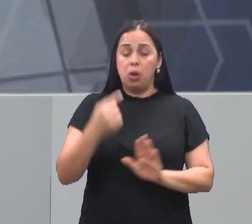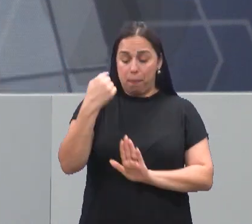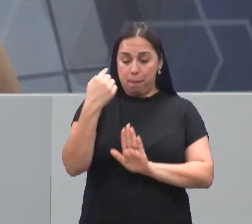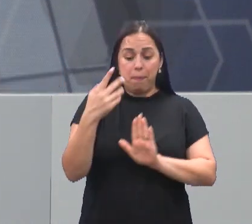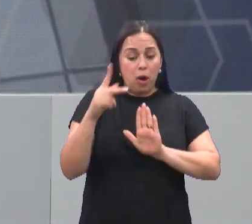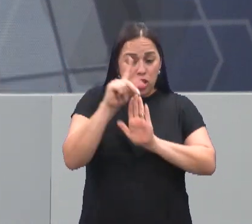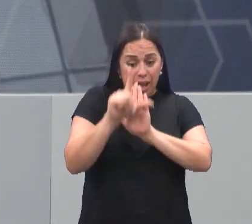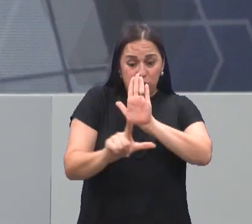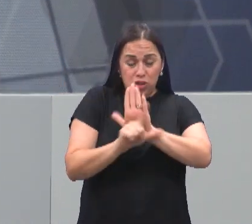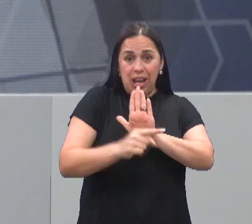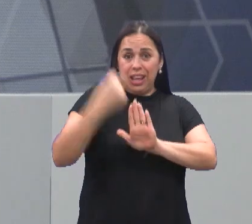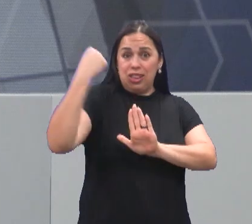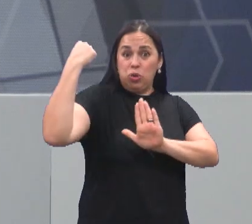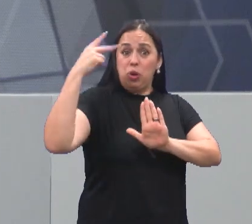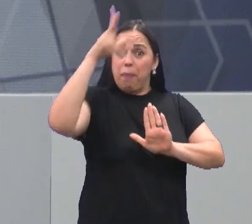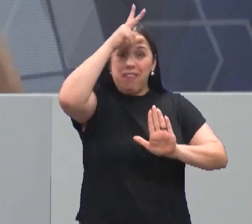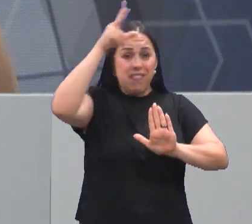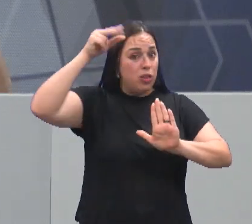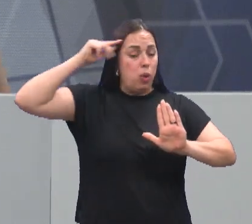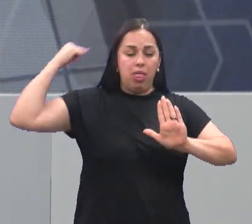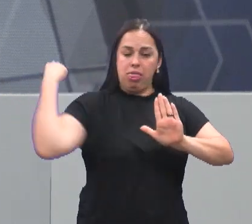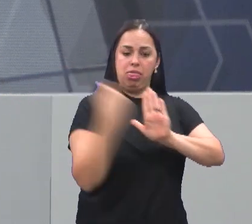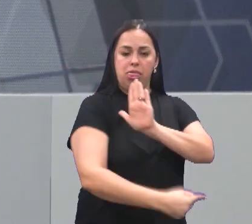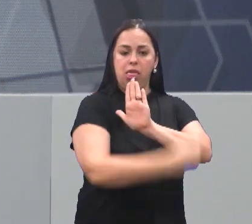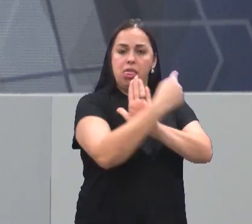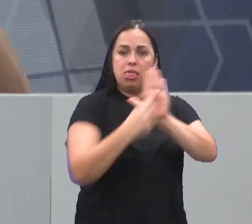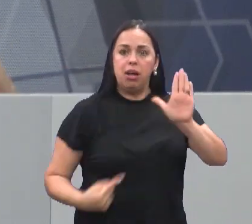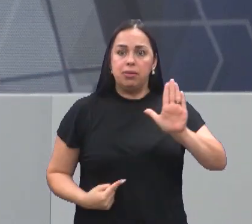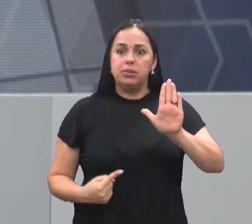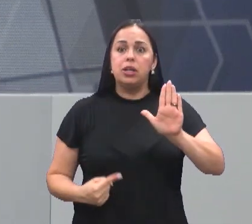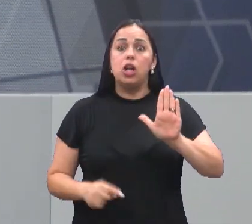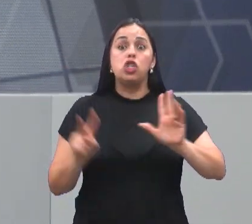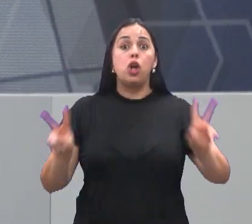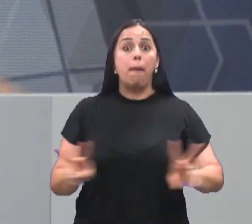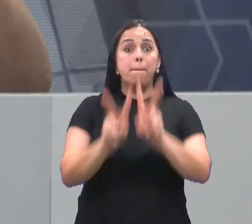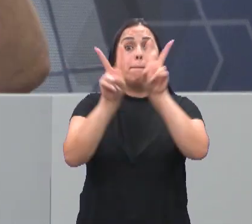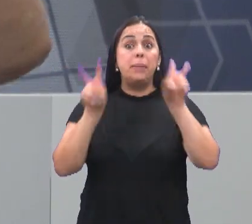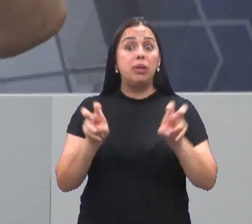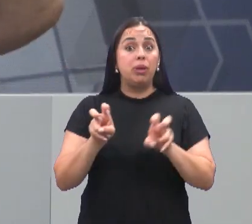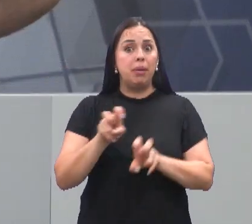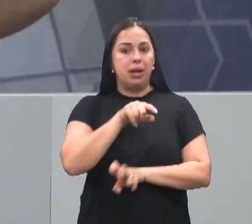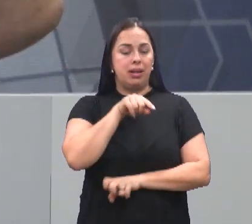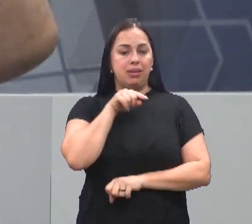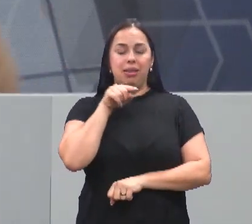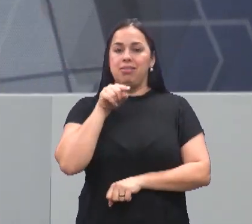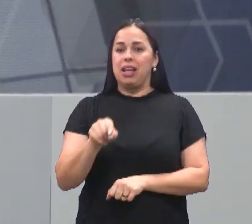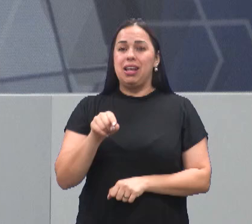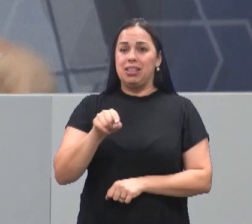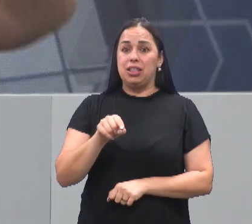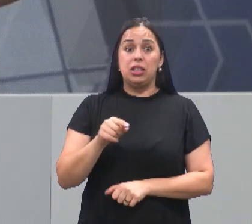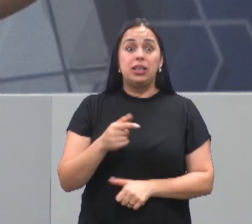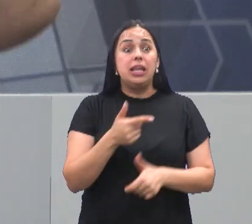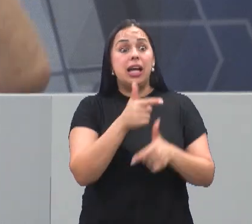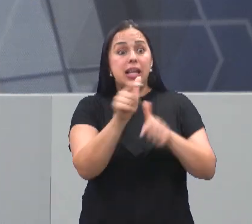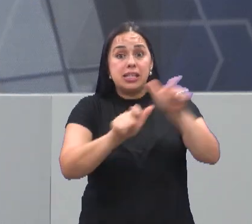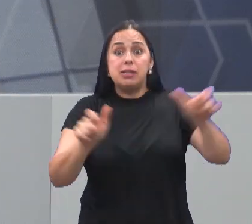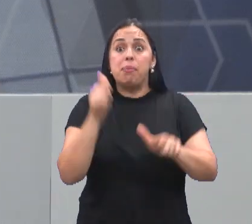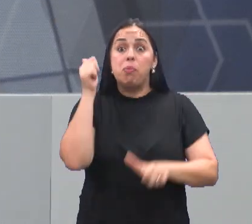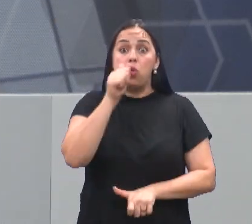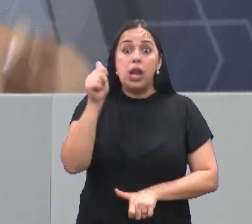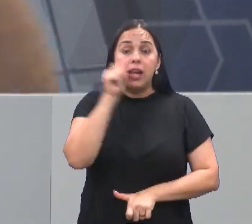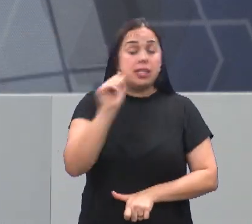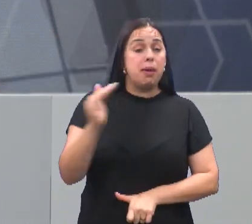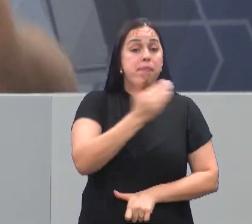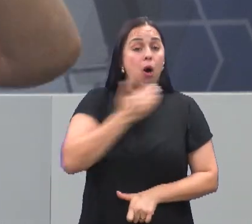hoje pelo senhor prefeito, ele é sobre os filhos das mães que são